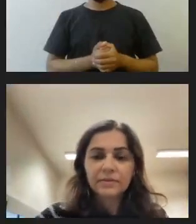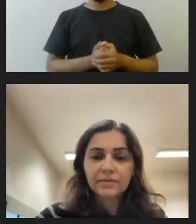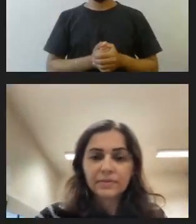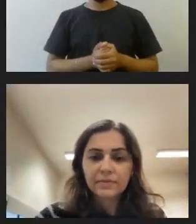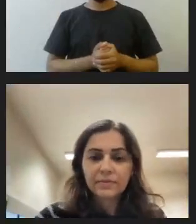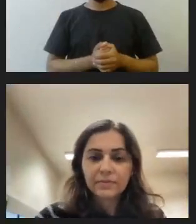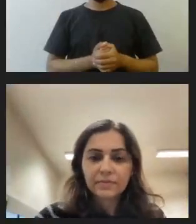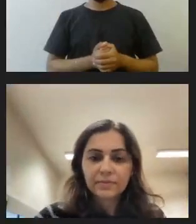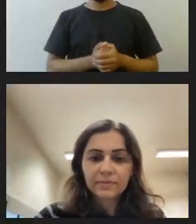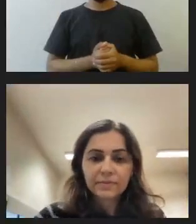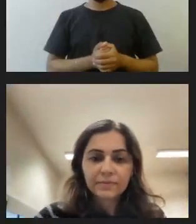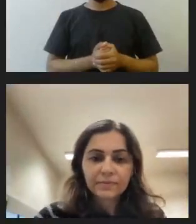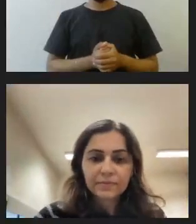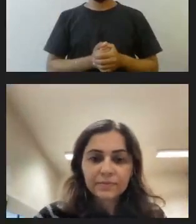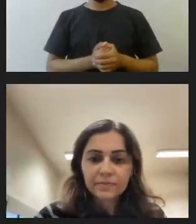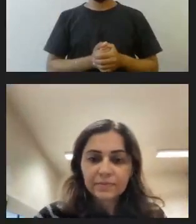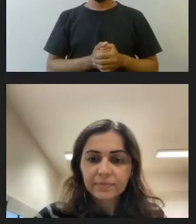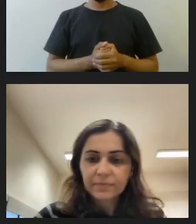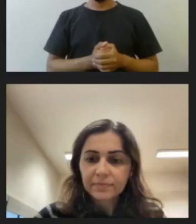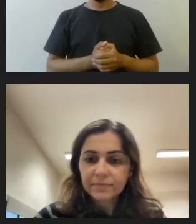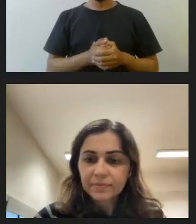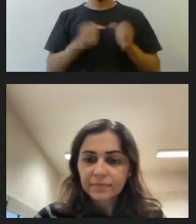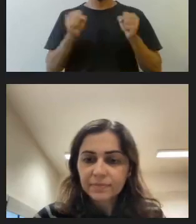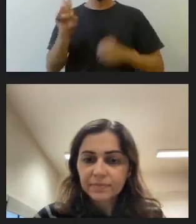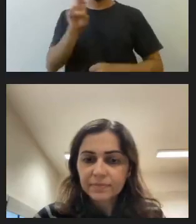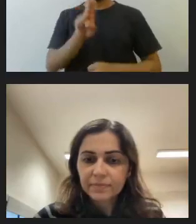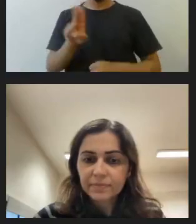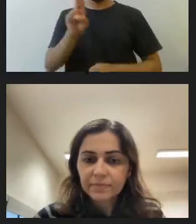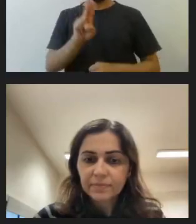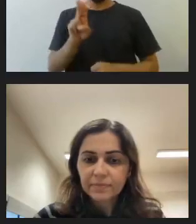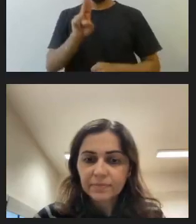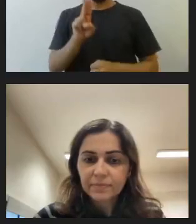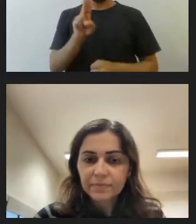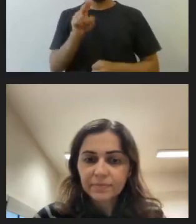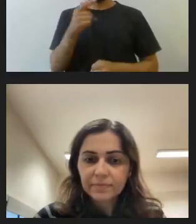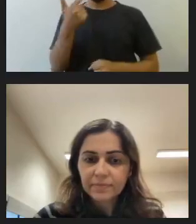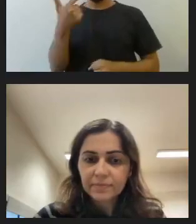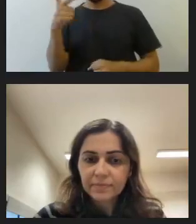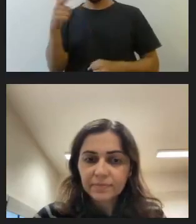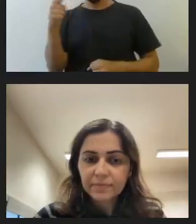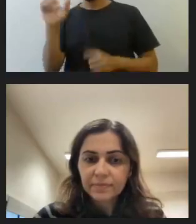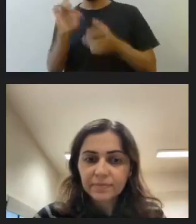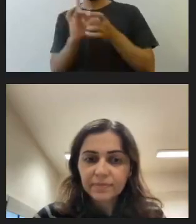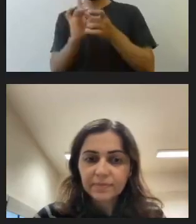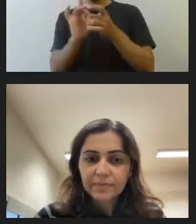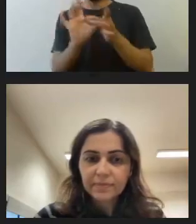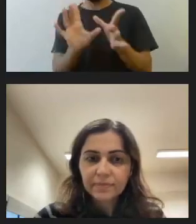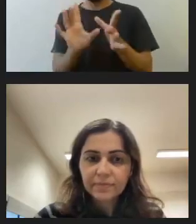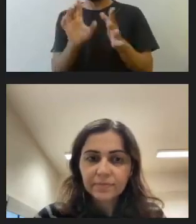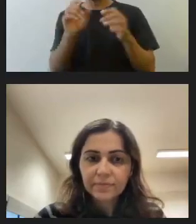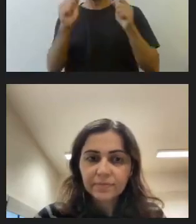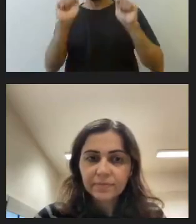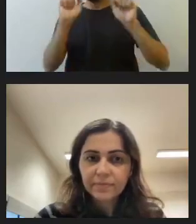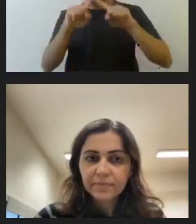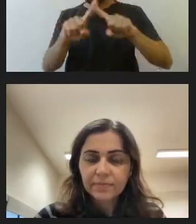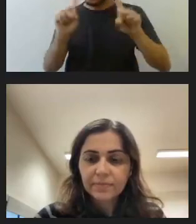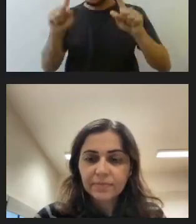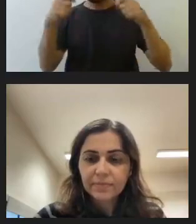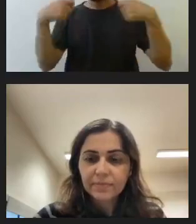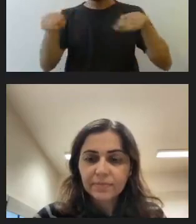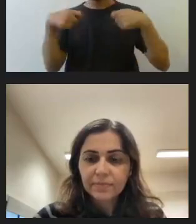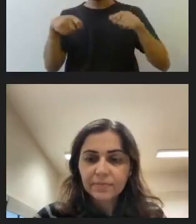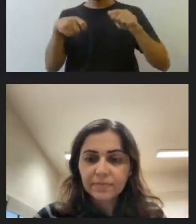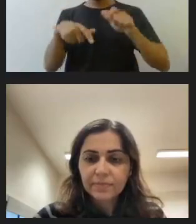E como pode ser utilizado, a gente recomenda esse, mas pode ter outro formato livre, desde que ele seja planejado. É importante que a